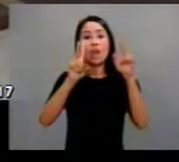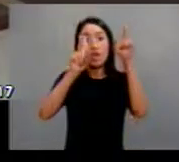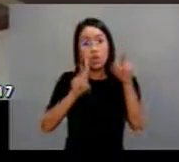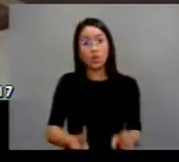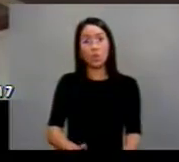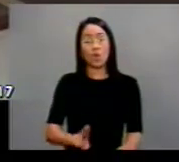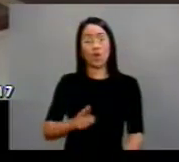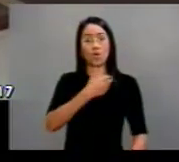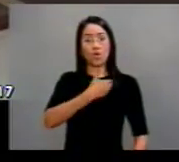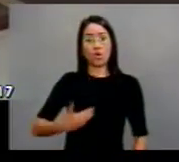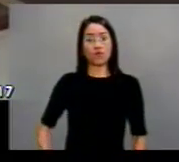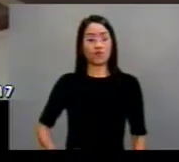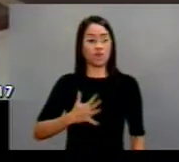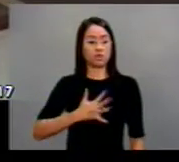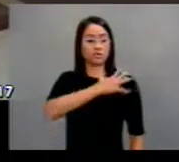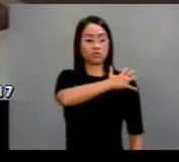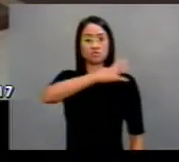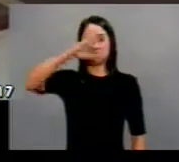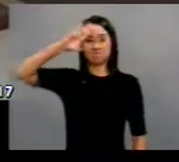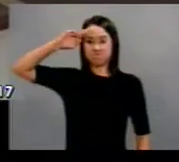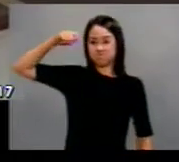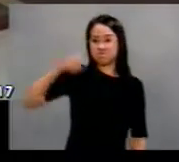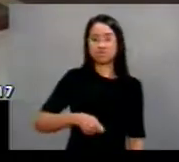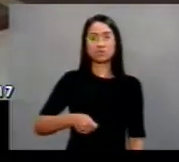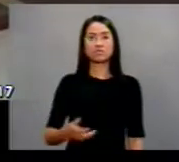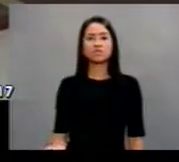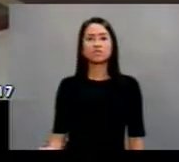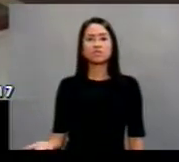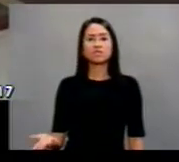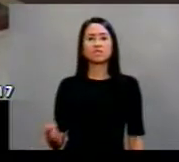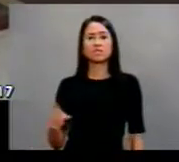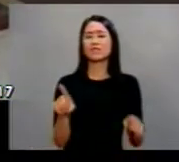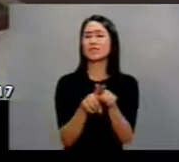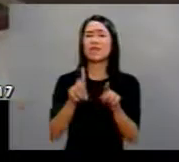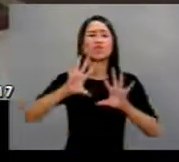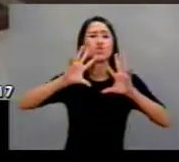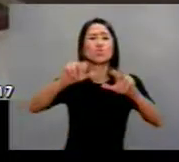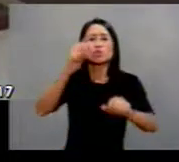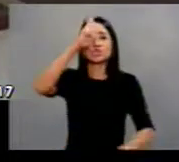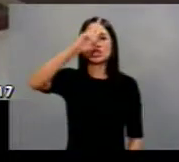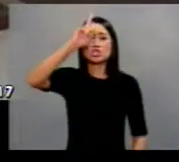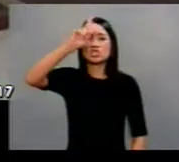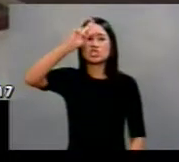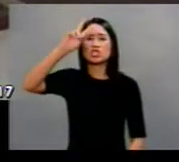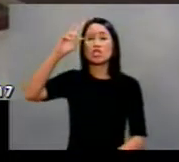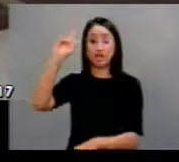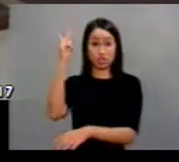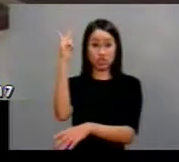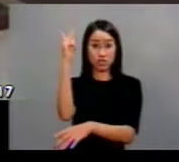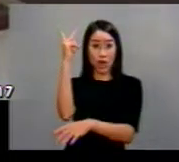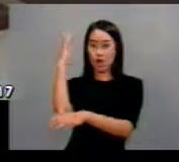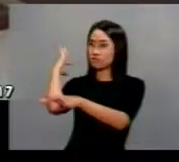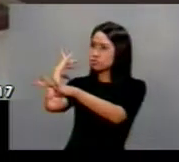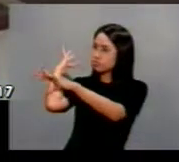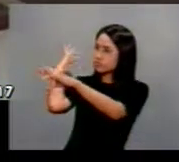85, antes dela o Estado Novo, a República Velha com a sua